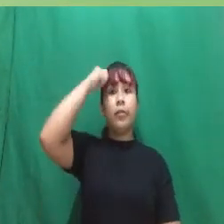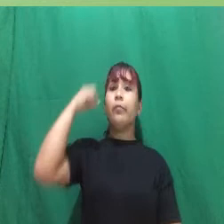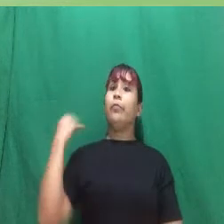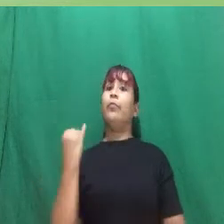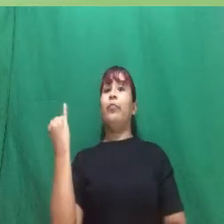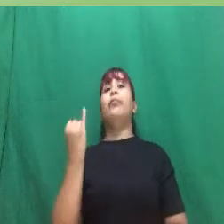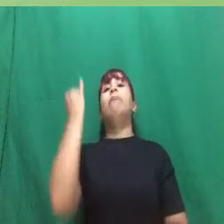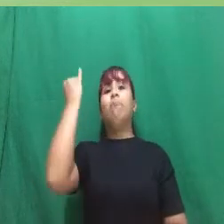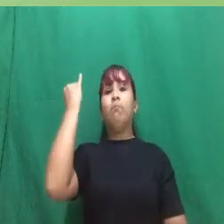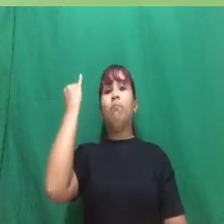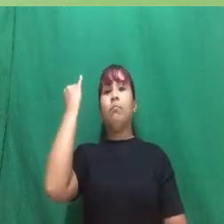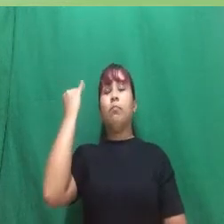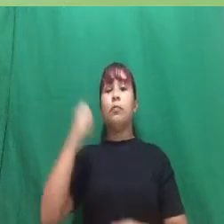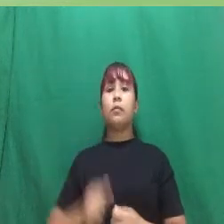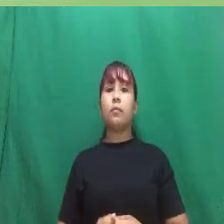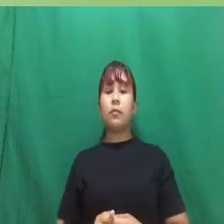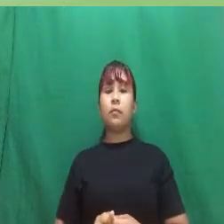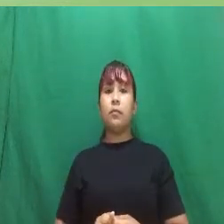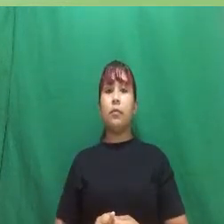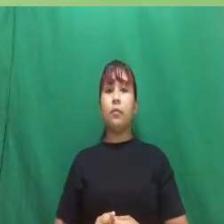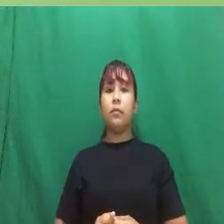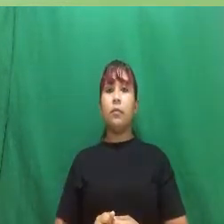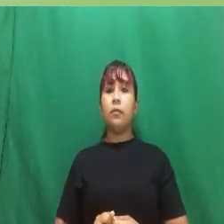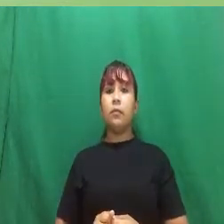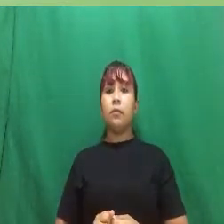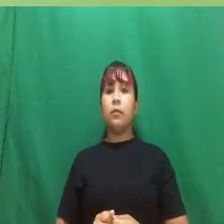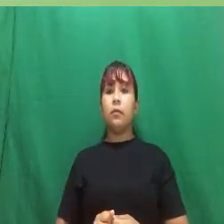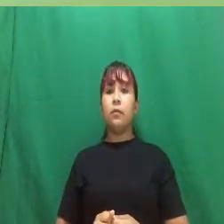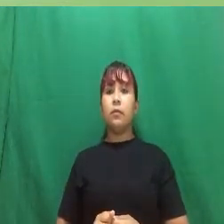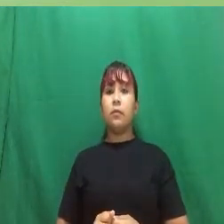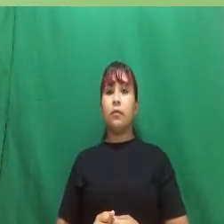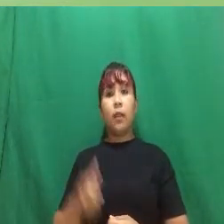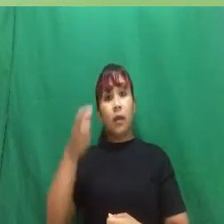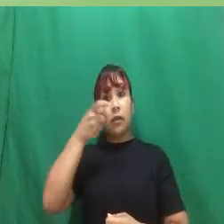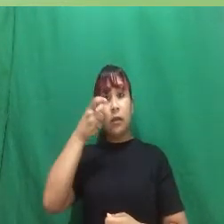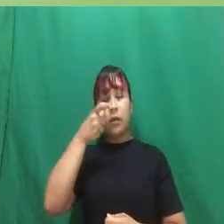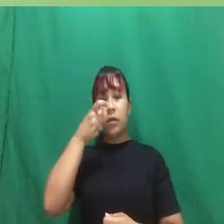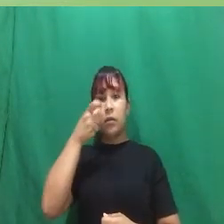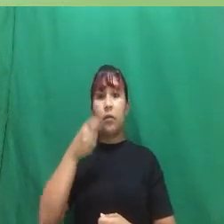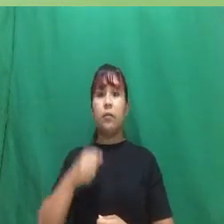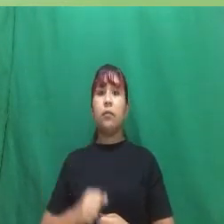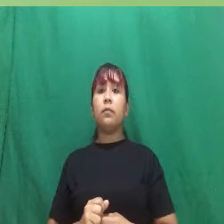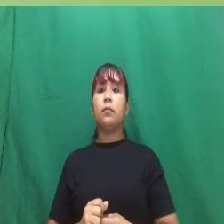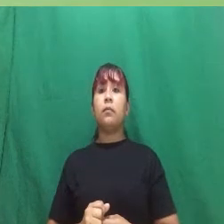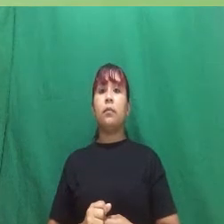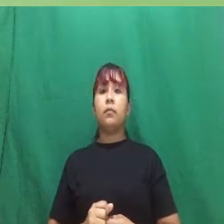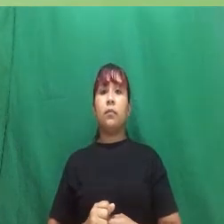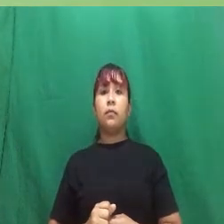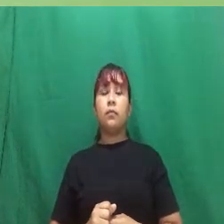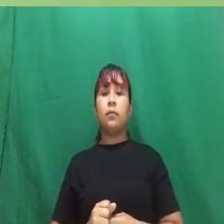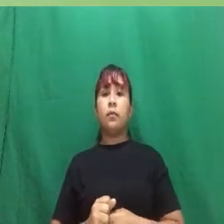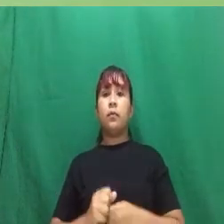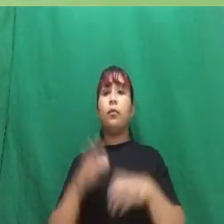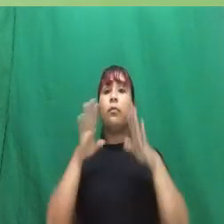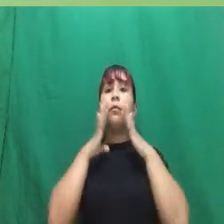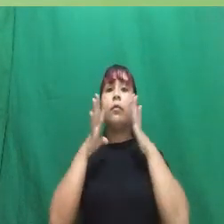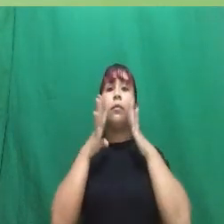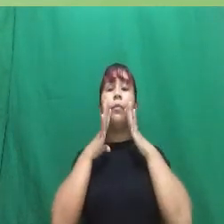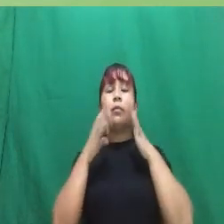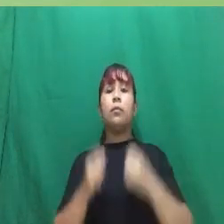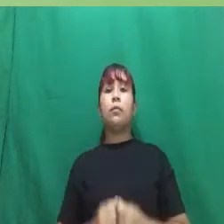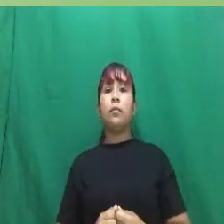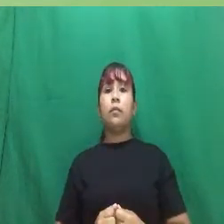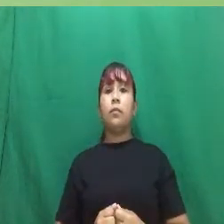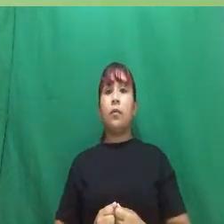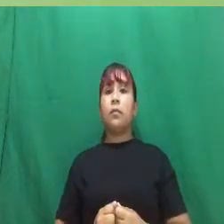quero registrar a presença da procuradora do IFMA, a Ângela Saldanha, que esteve também em duas lives conosco,